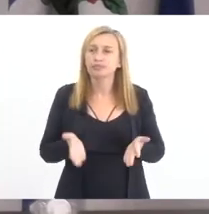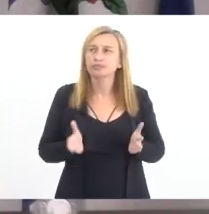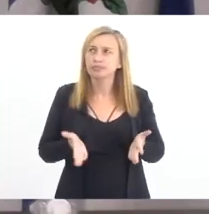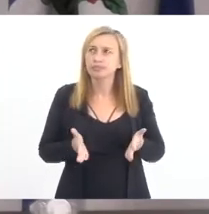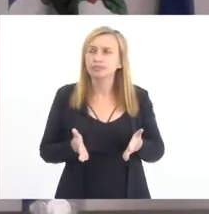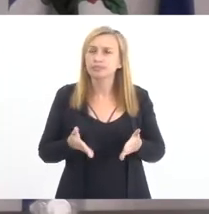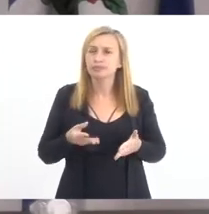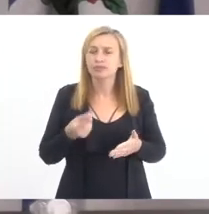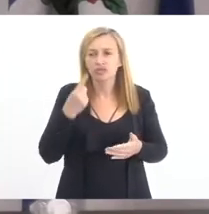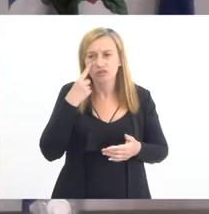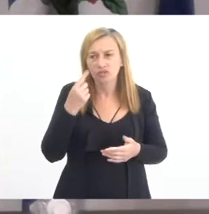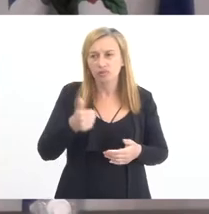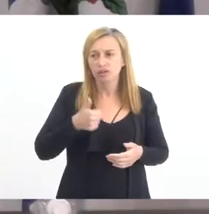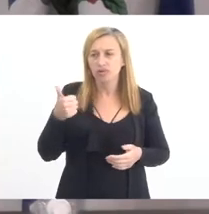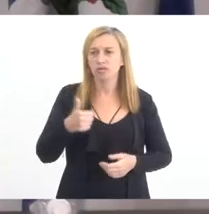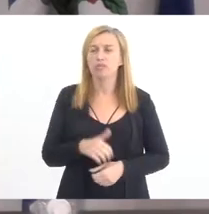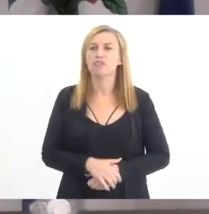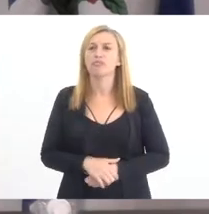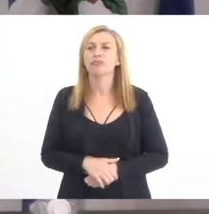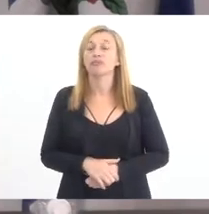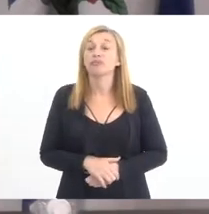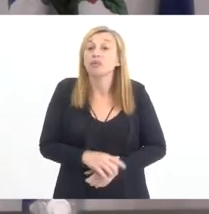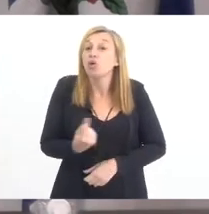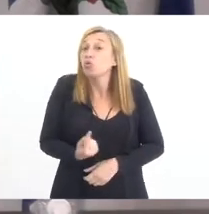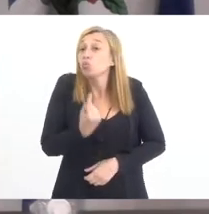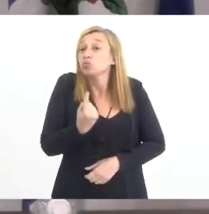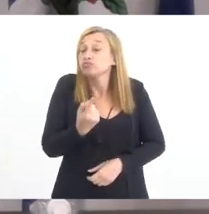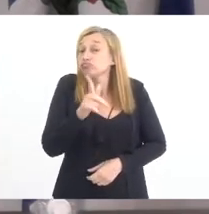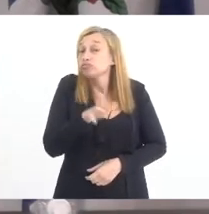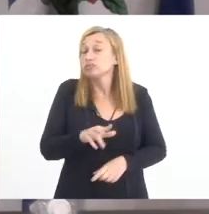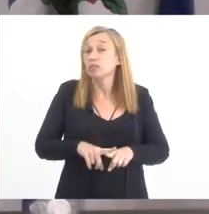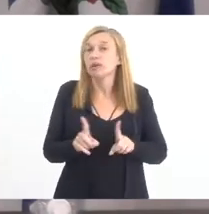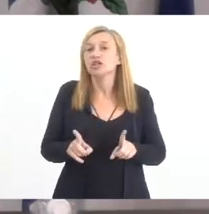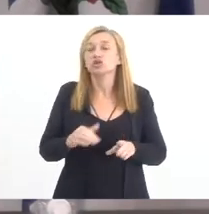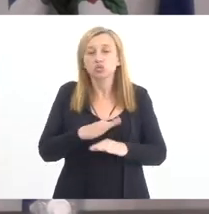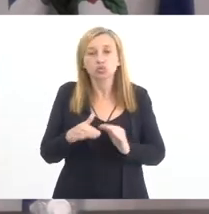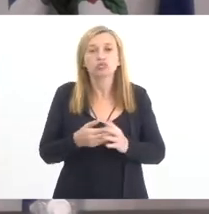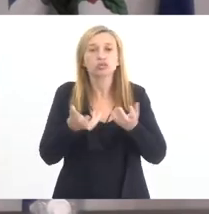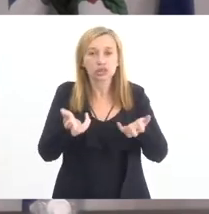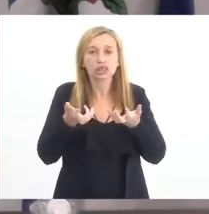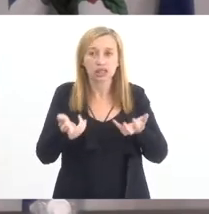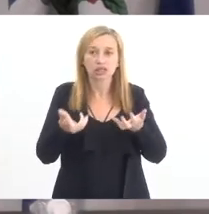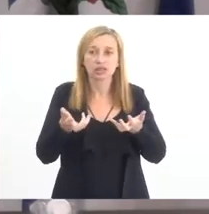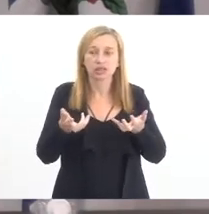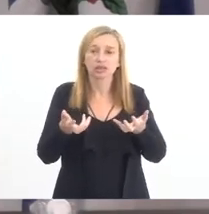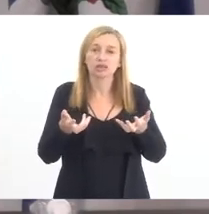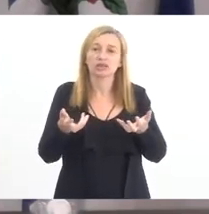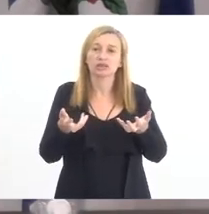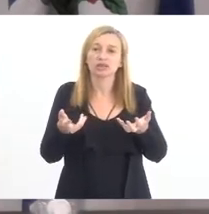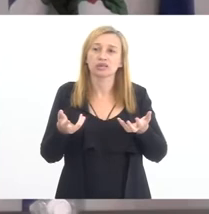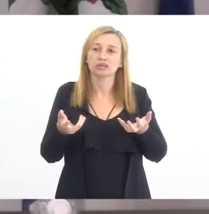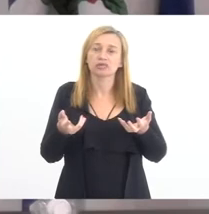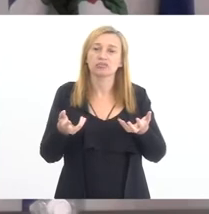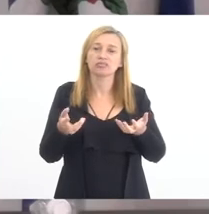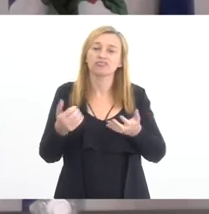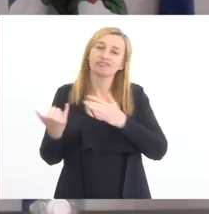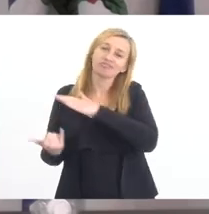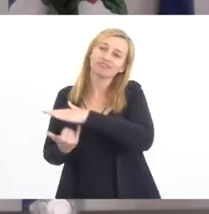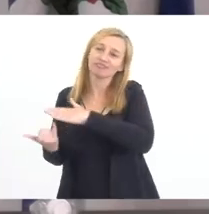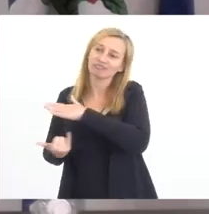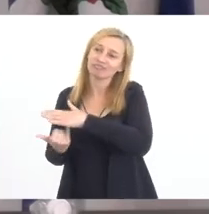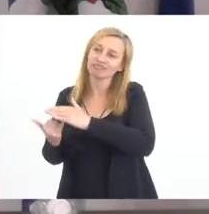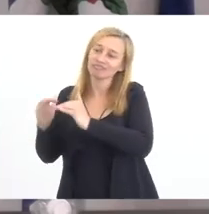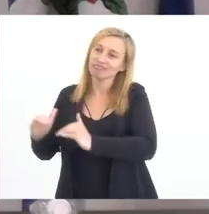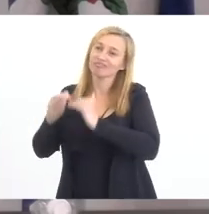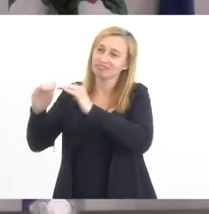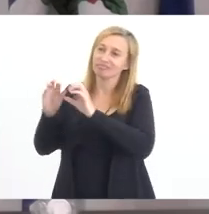estamos tentando fazer dessa forma. Essa é a única diferença, mas todos querem uma instituição de ensino